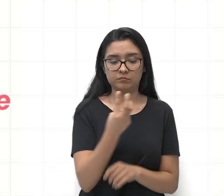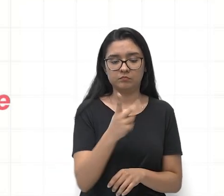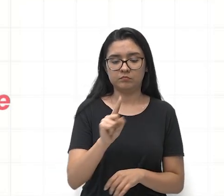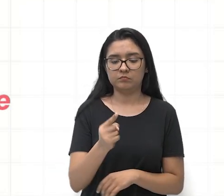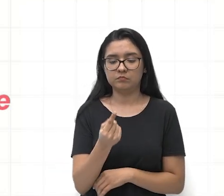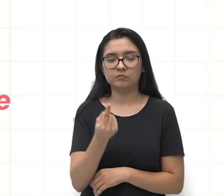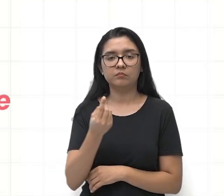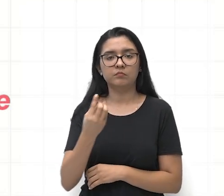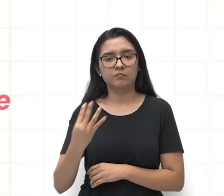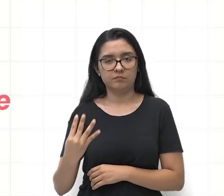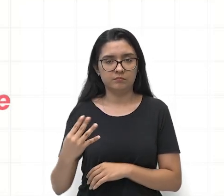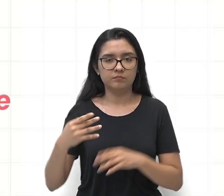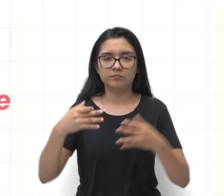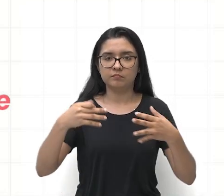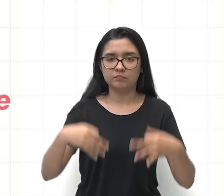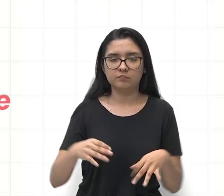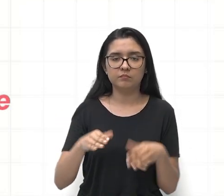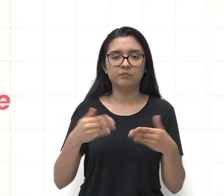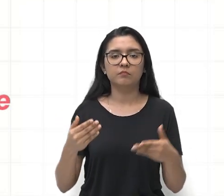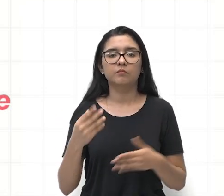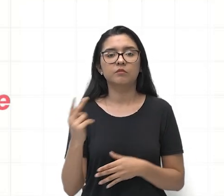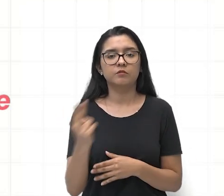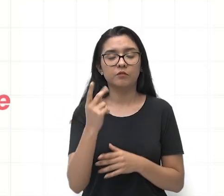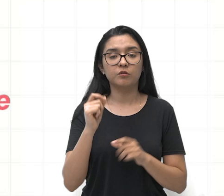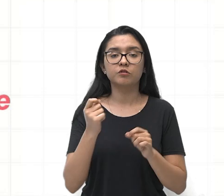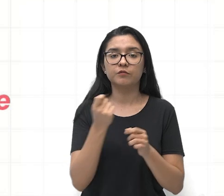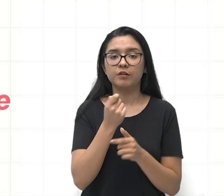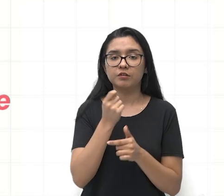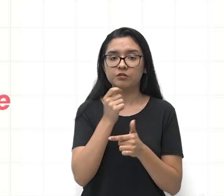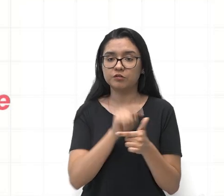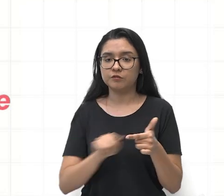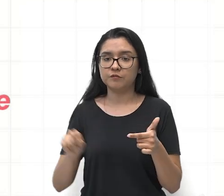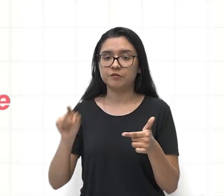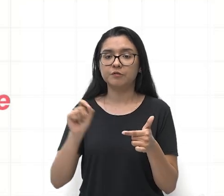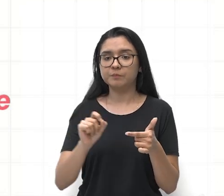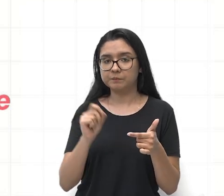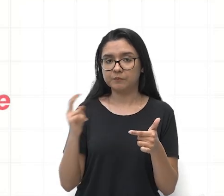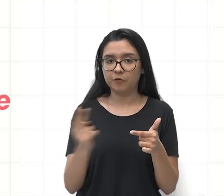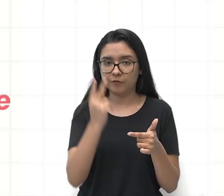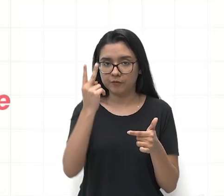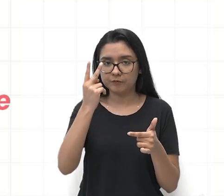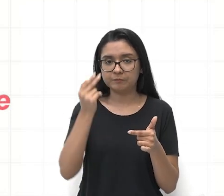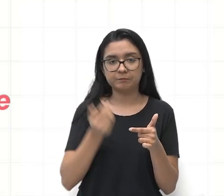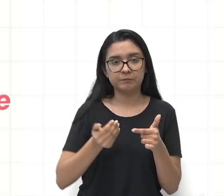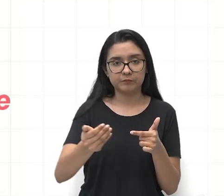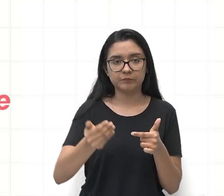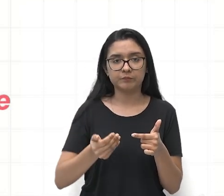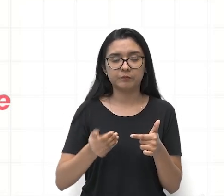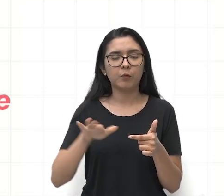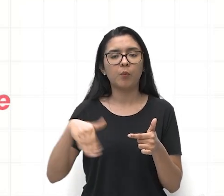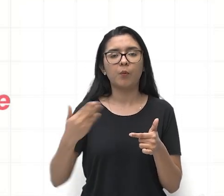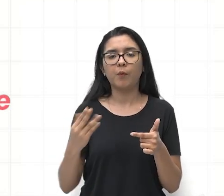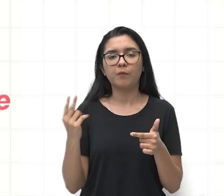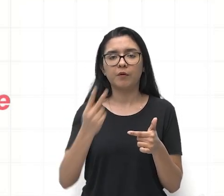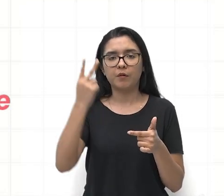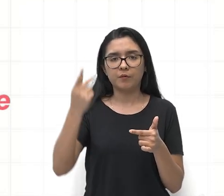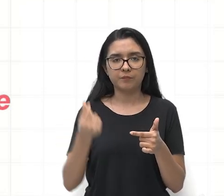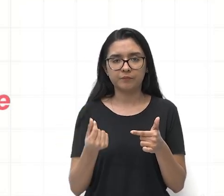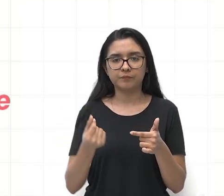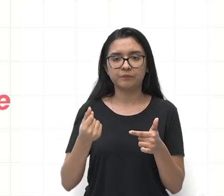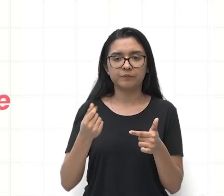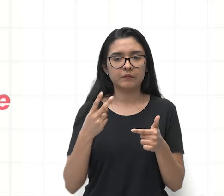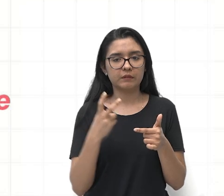Esse valor nós vamos dividir pelo preço inicial. Qual é o preço inicial?